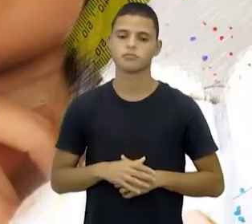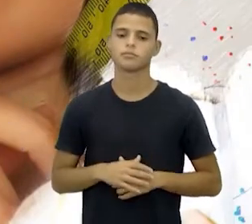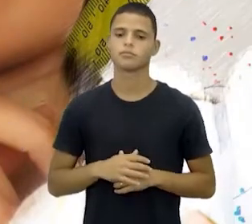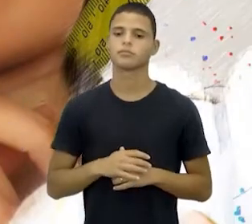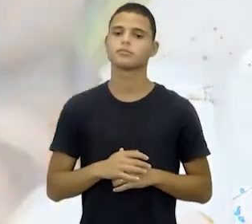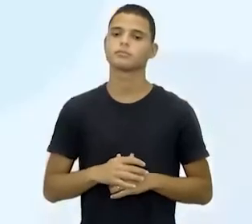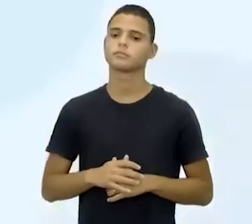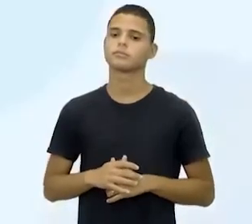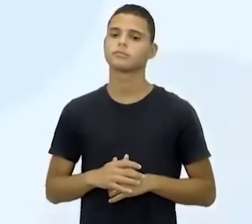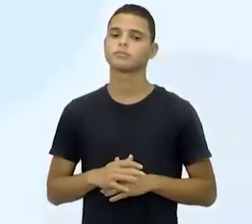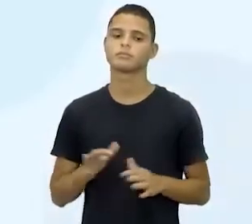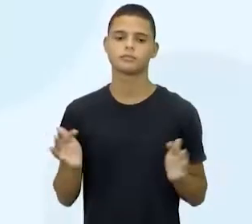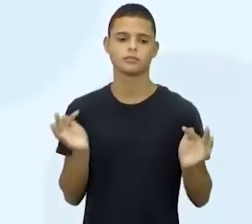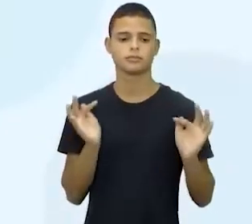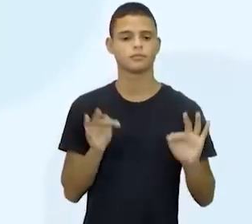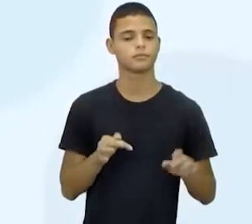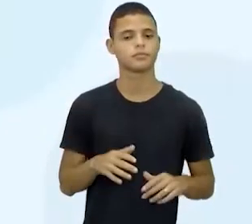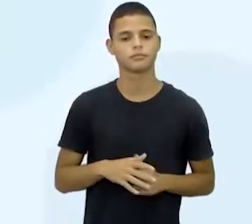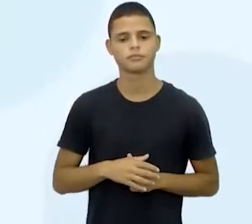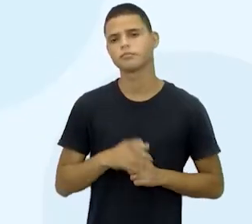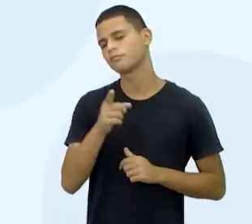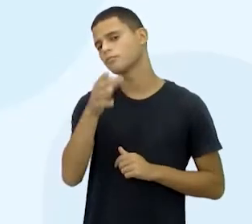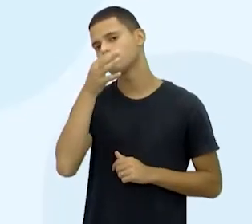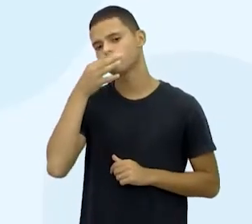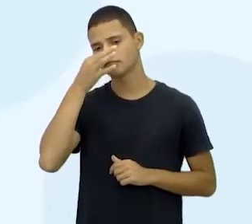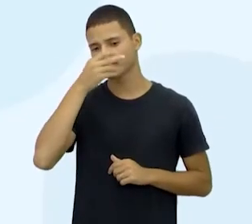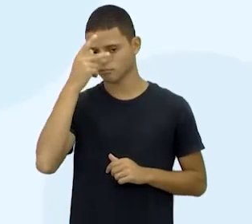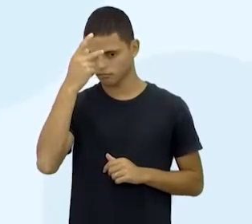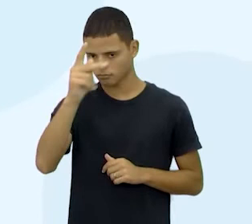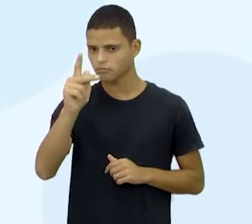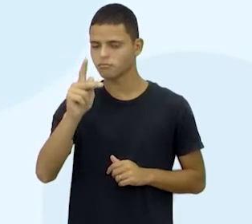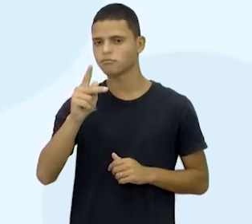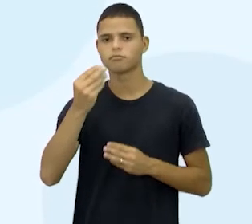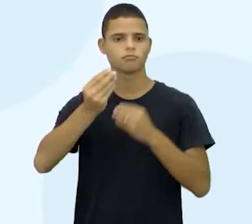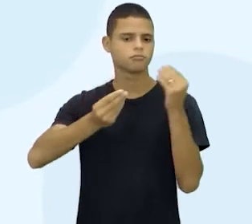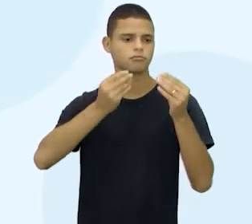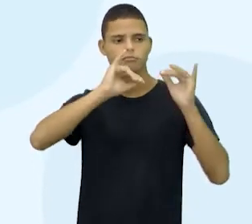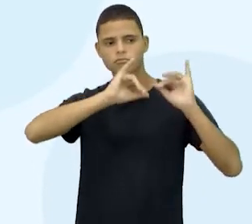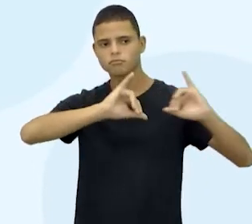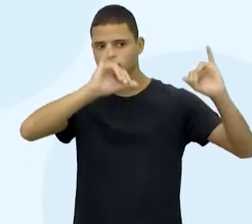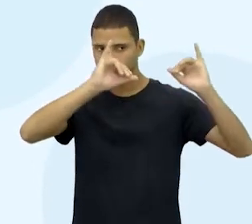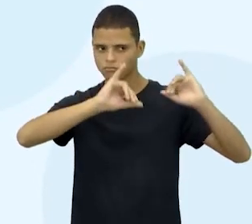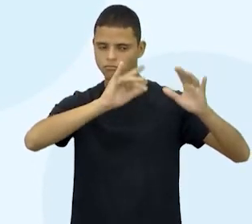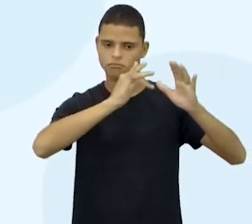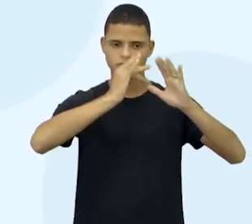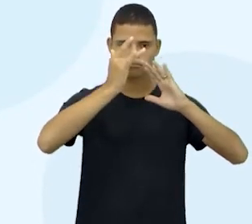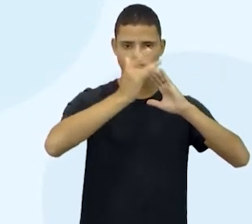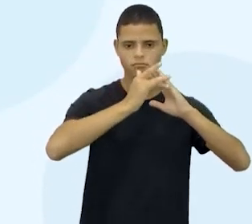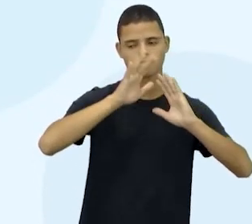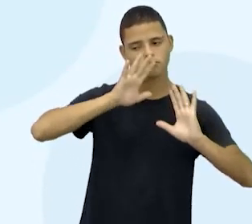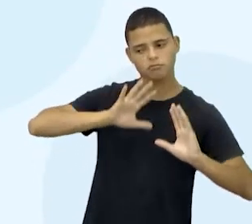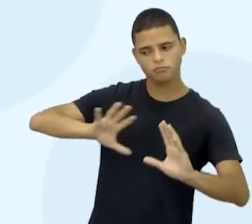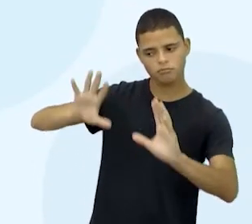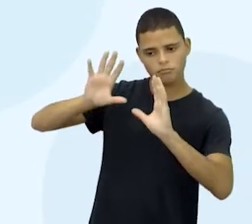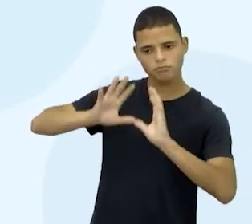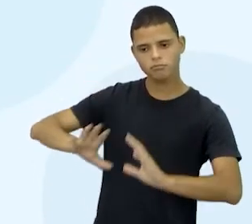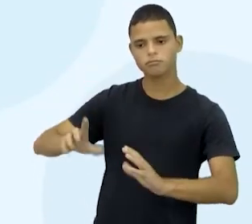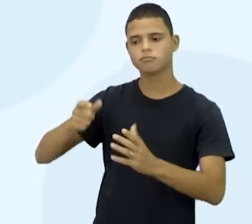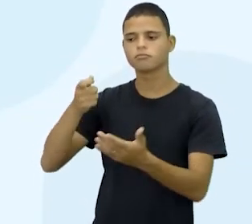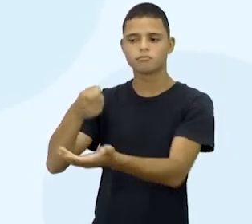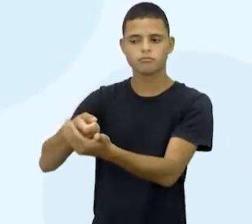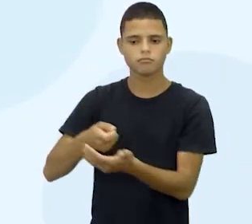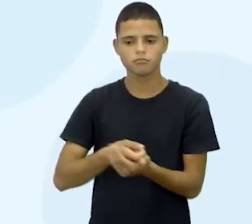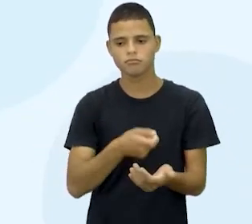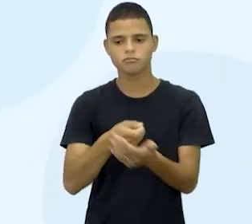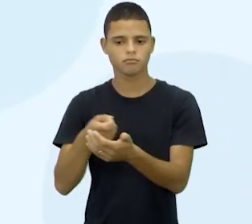E para fechar, nós temos, na sua opinião, como os anúncios nas mídias sociais influenciam no consumo de